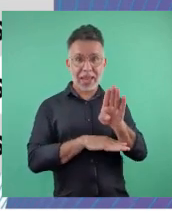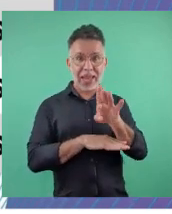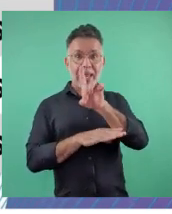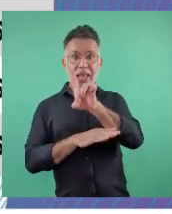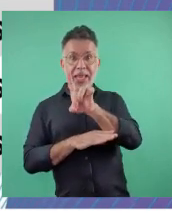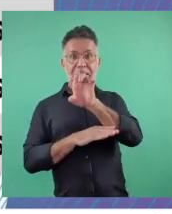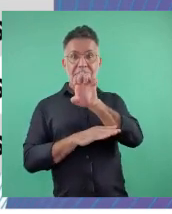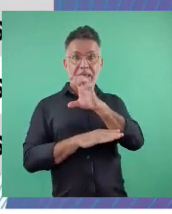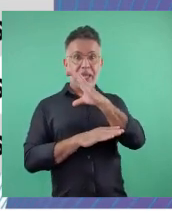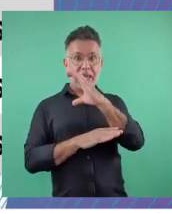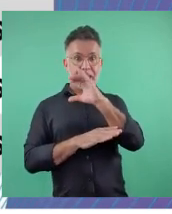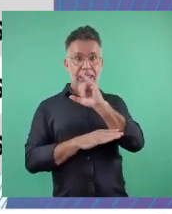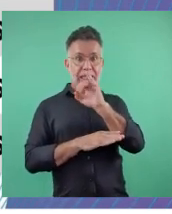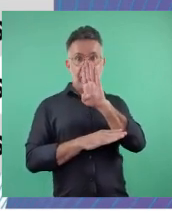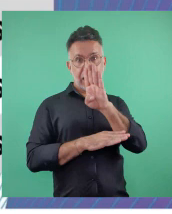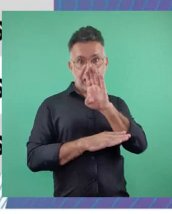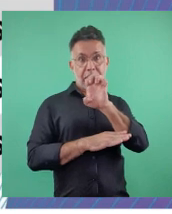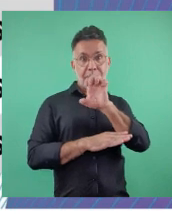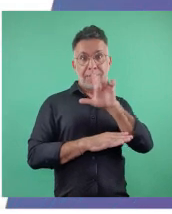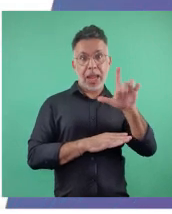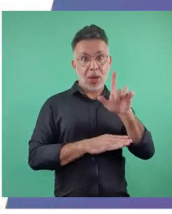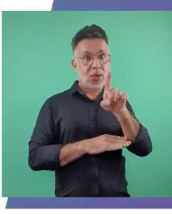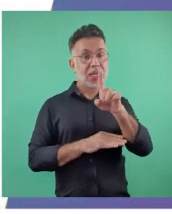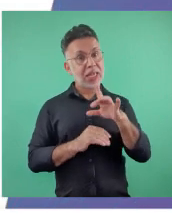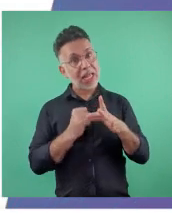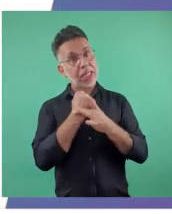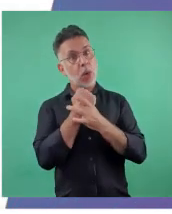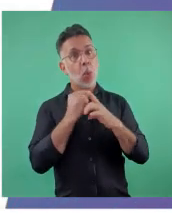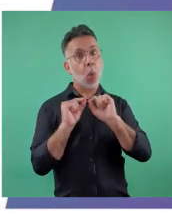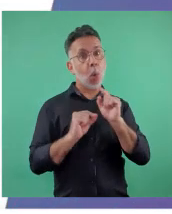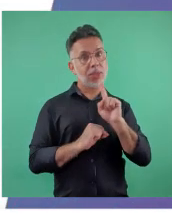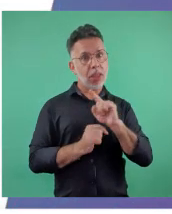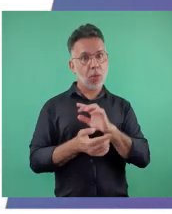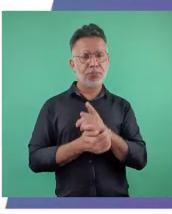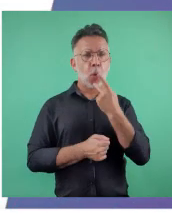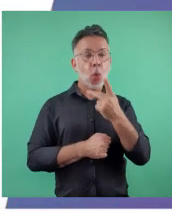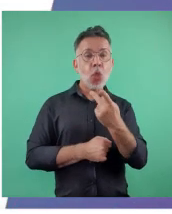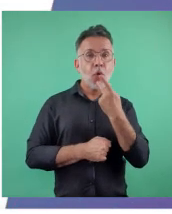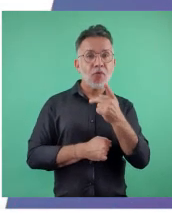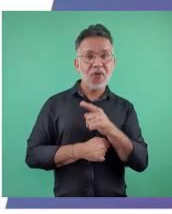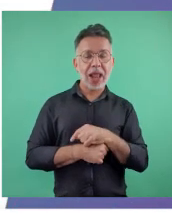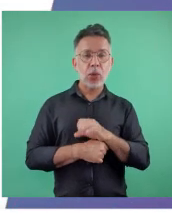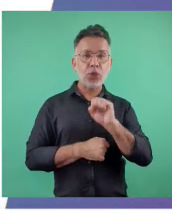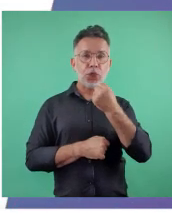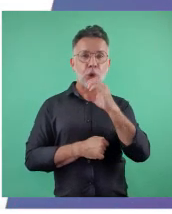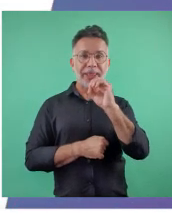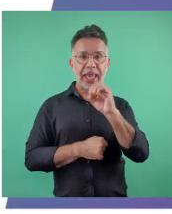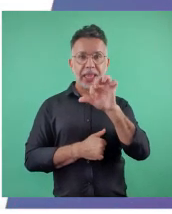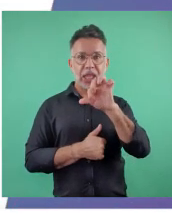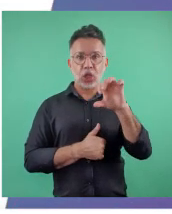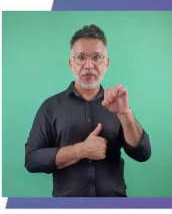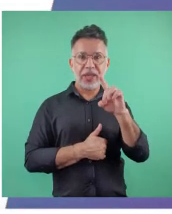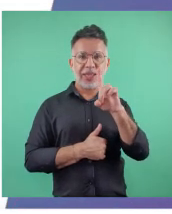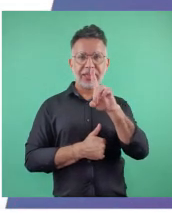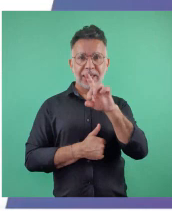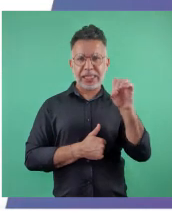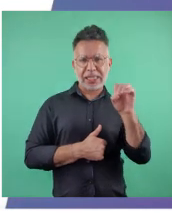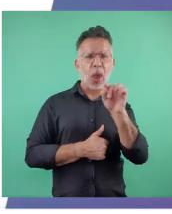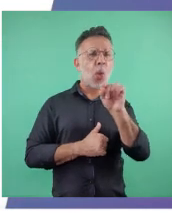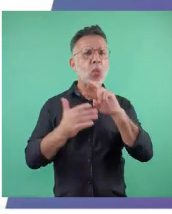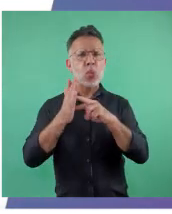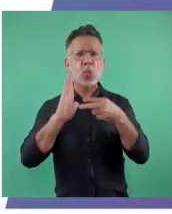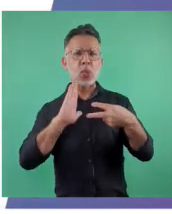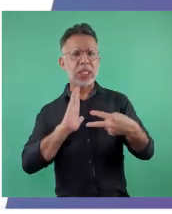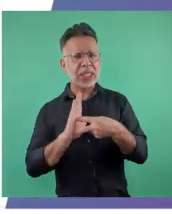os decibéis que são seguros ou não. Então, vamos lá. Quando eu falo em 80, 90, 100 dB, o